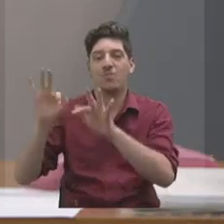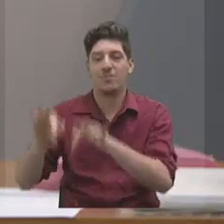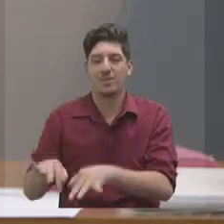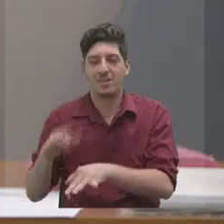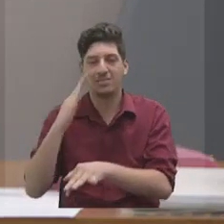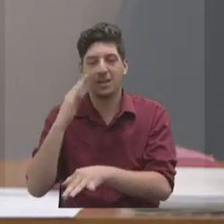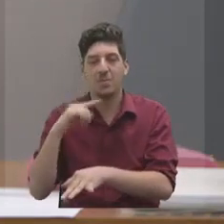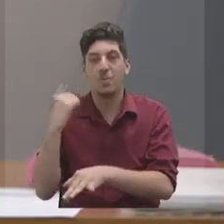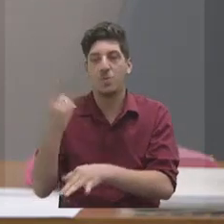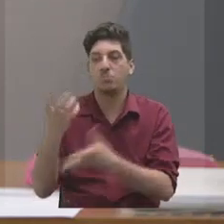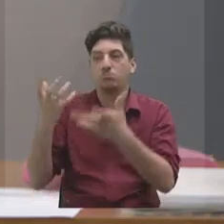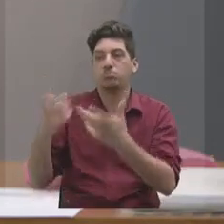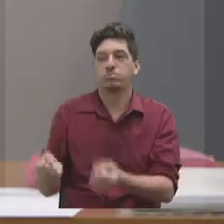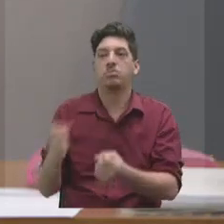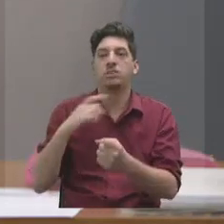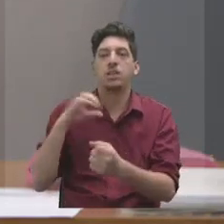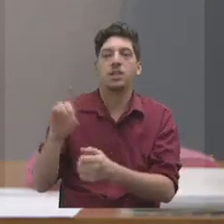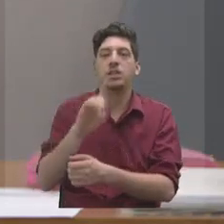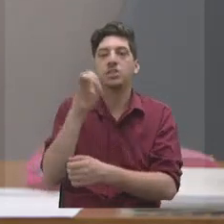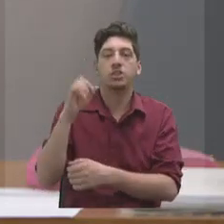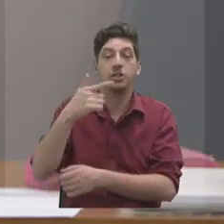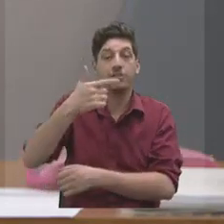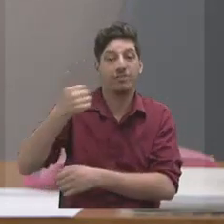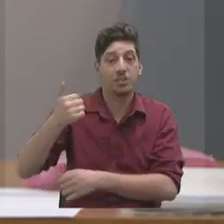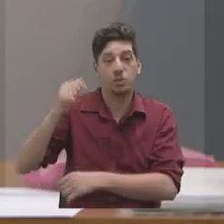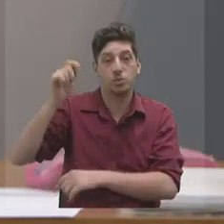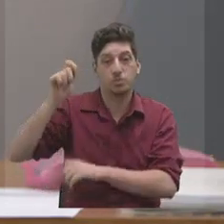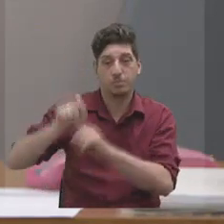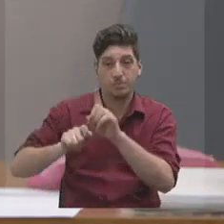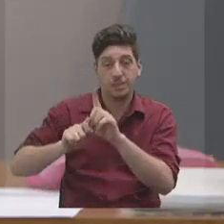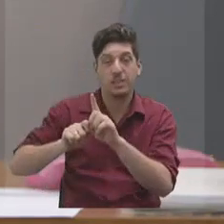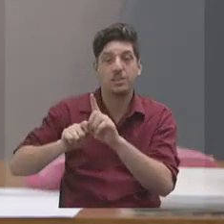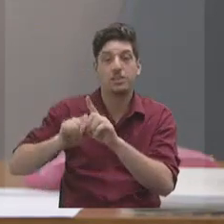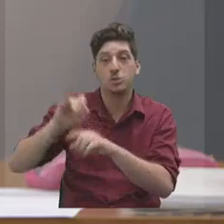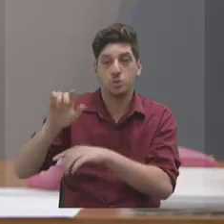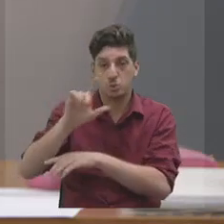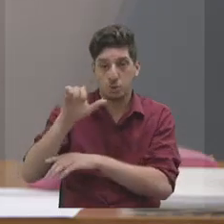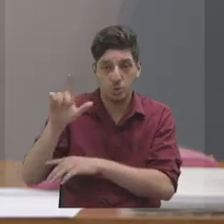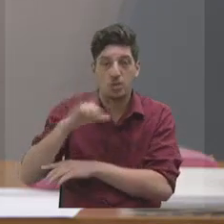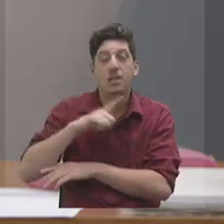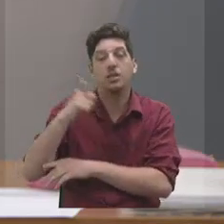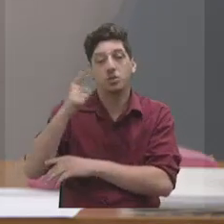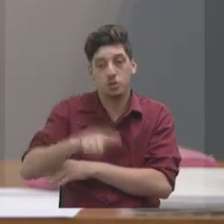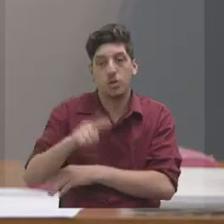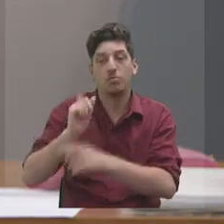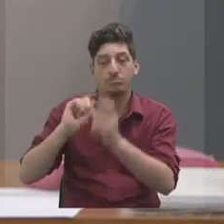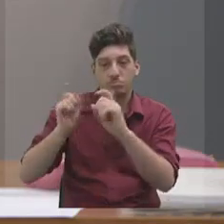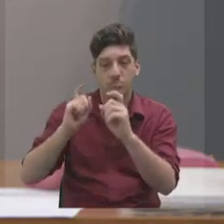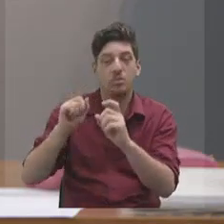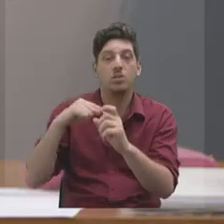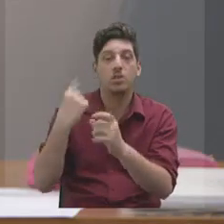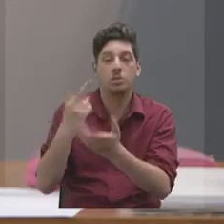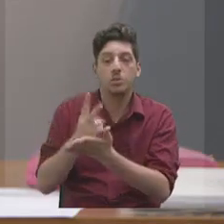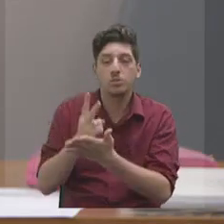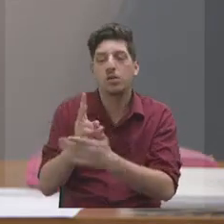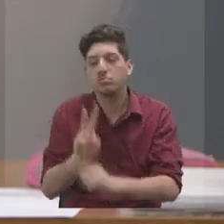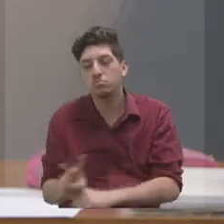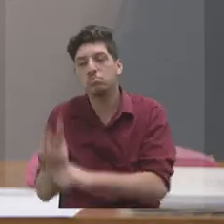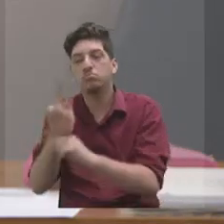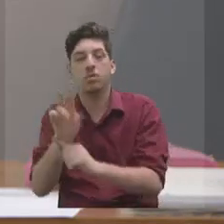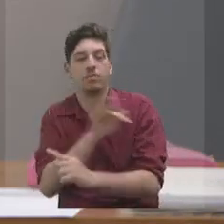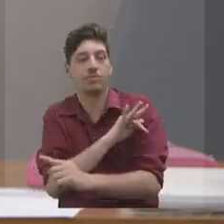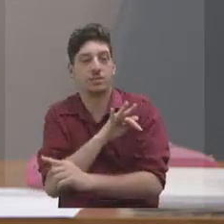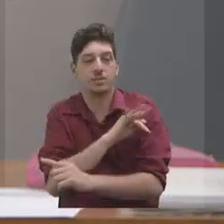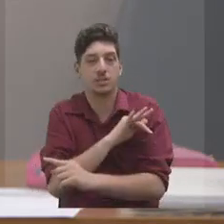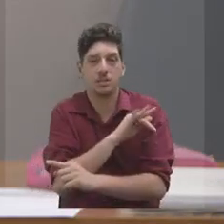ainda a data a ser confiável no dia 21 de Julho e vamos também fazer uma nova rodada para que a gente possa estar sempre acompanhando né fiscalizando a execução